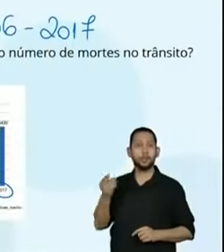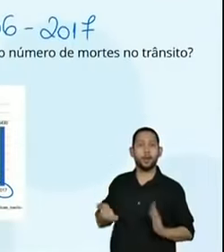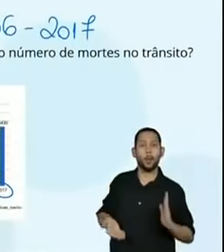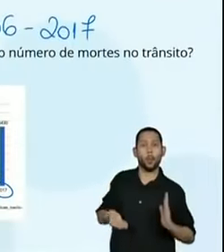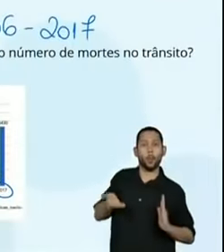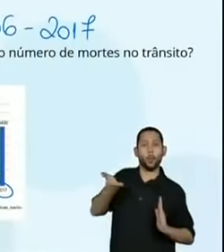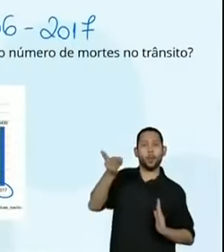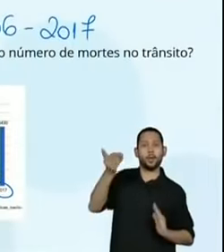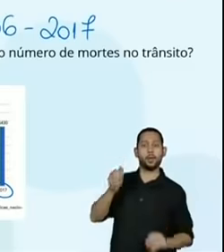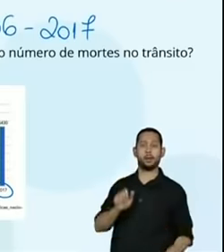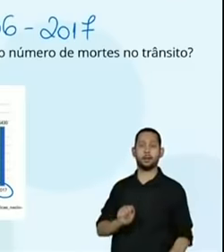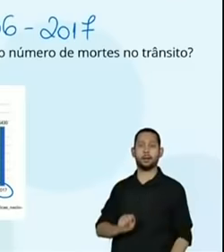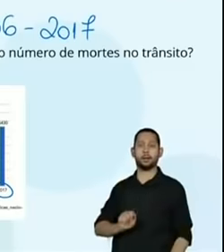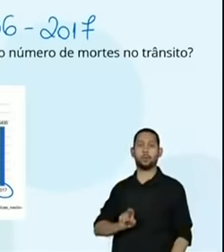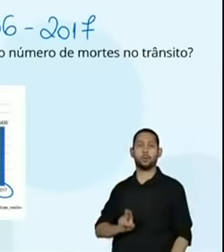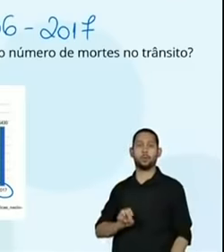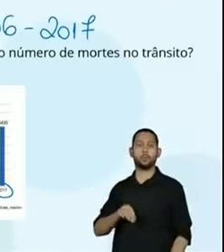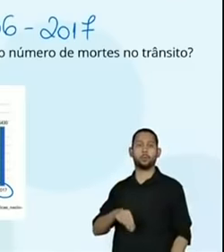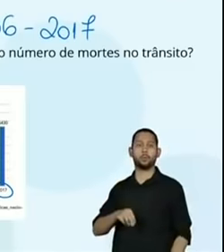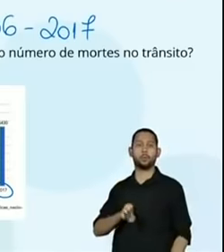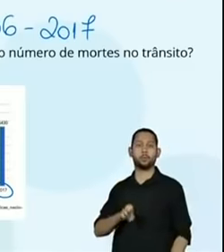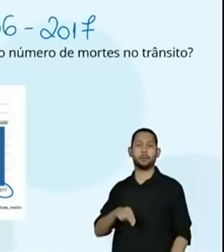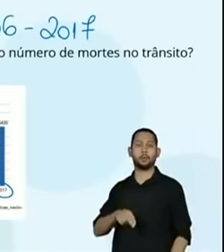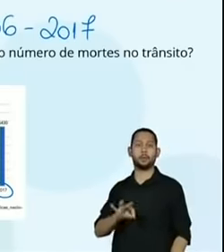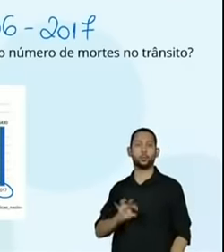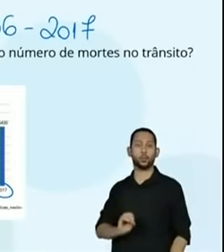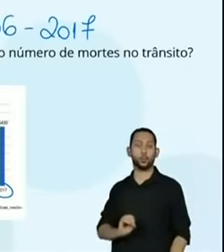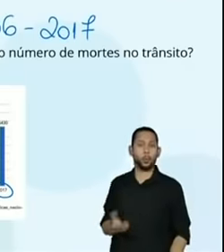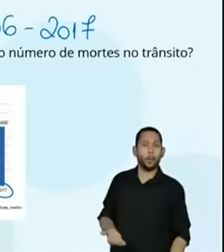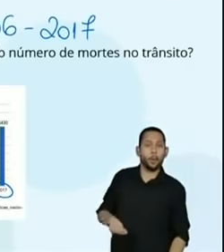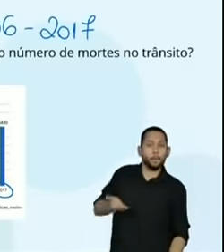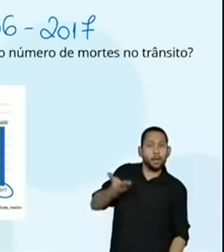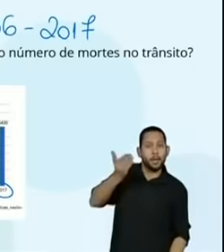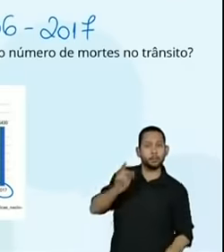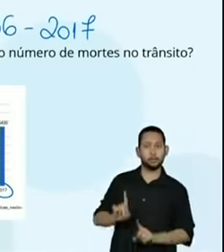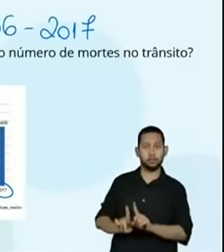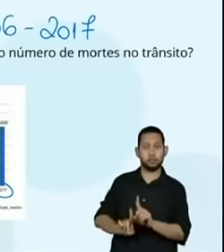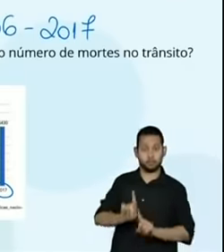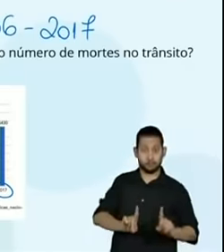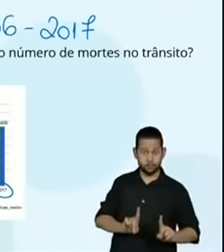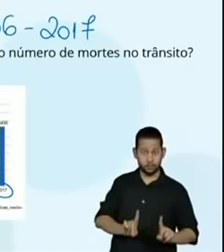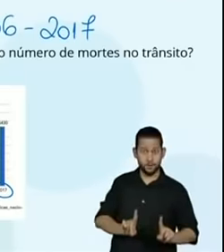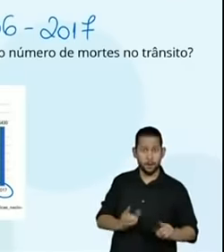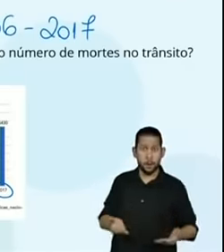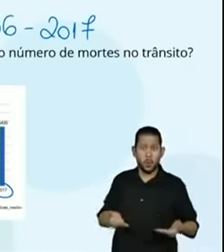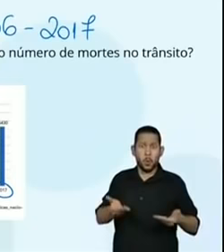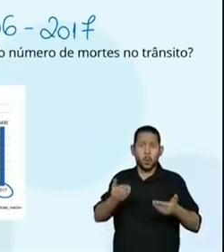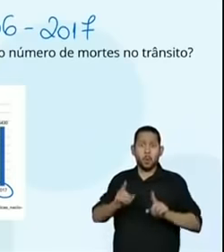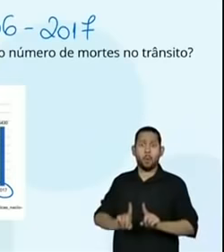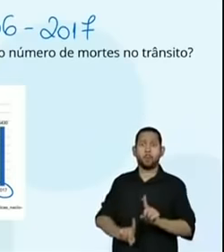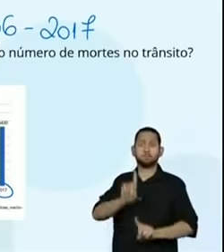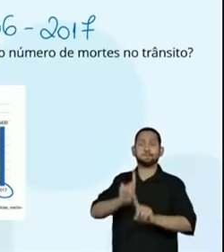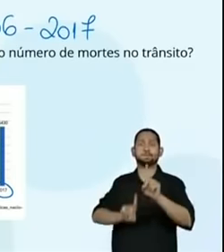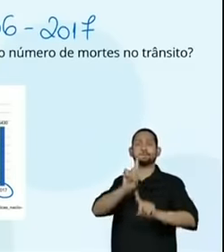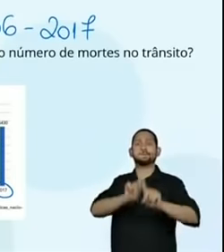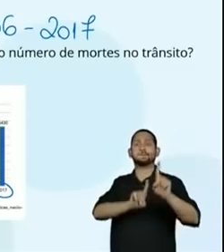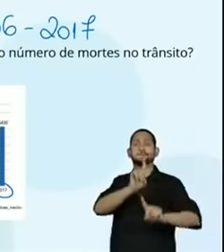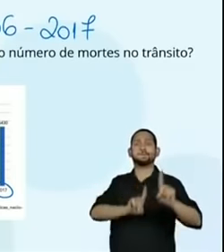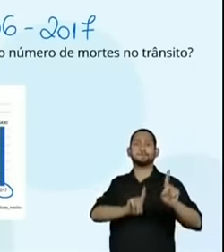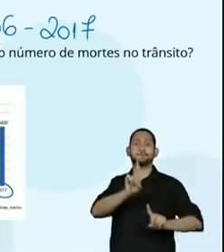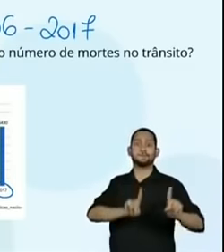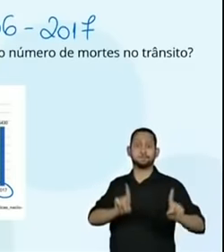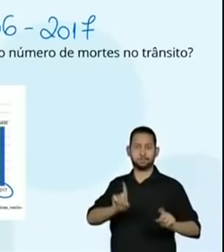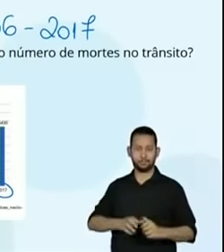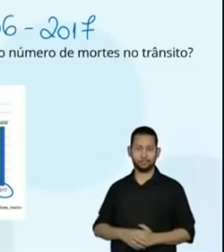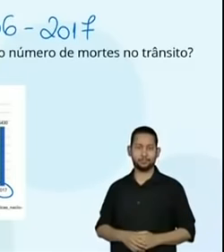aumento no número de casos de morte no trânsito. Corretíssimo.